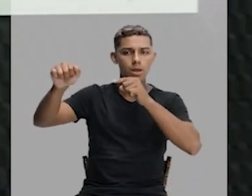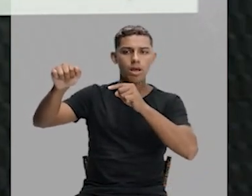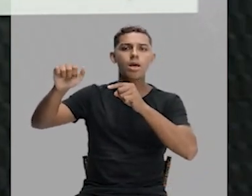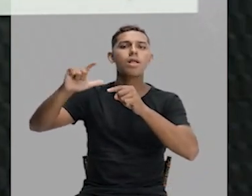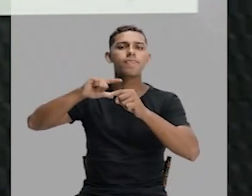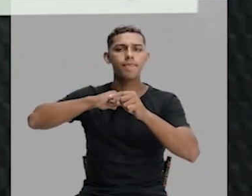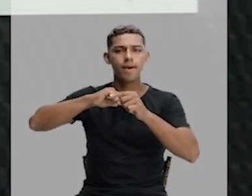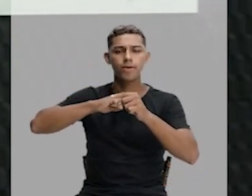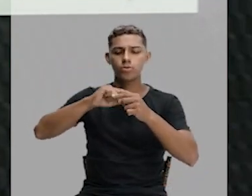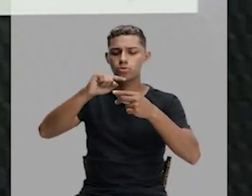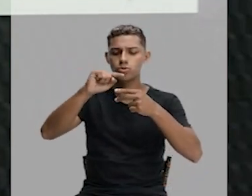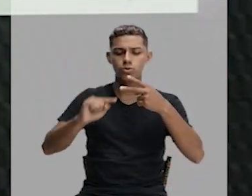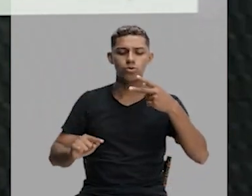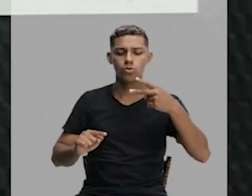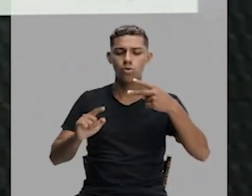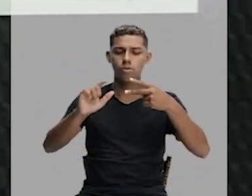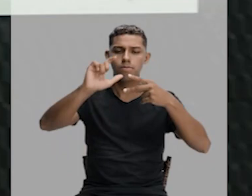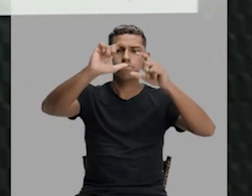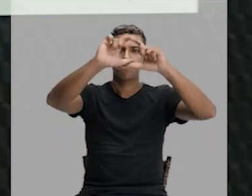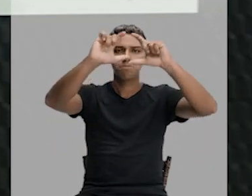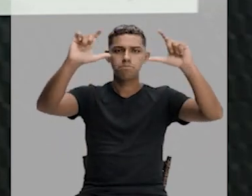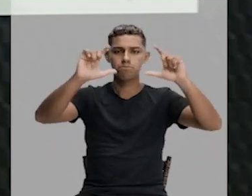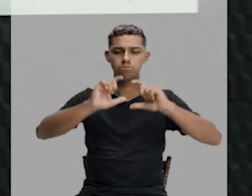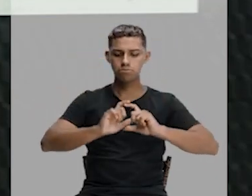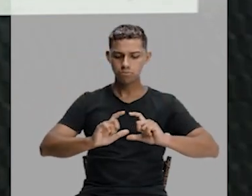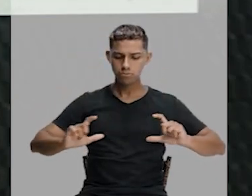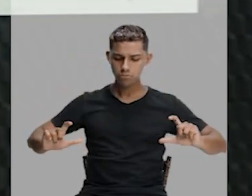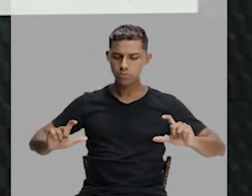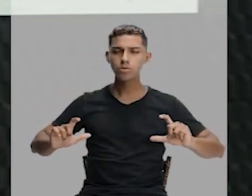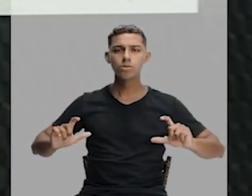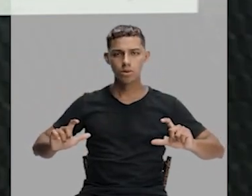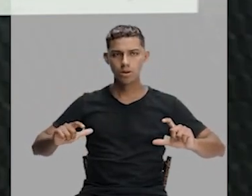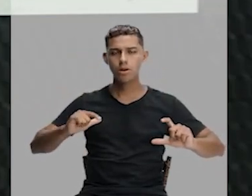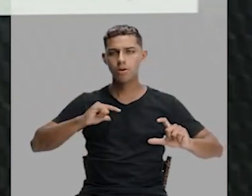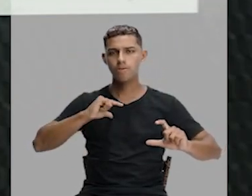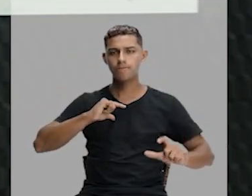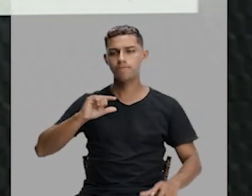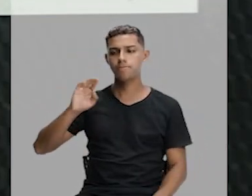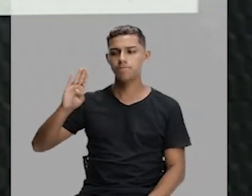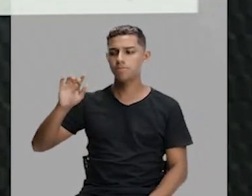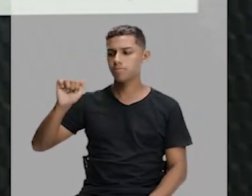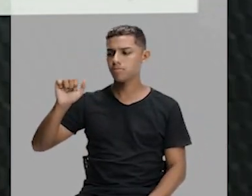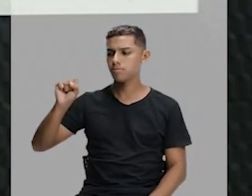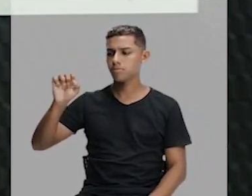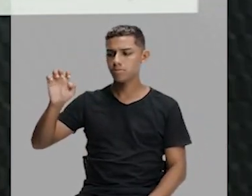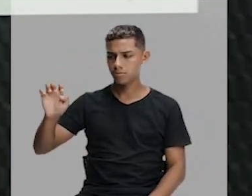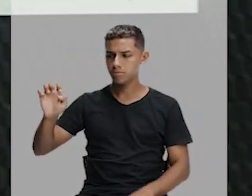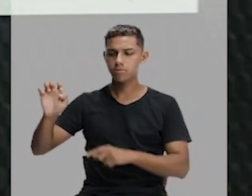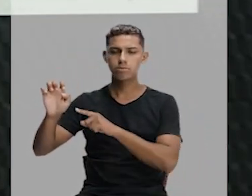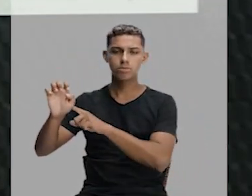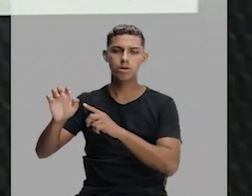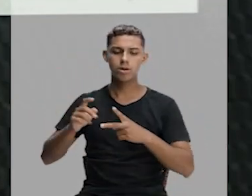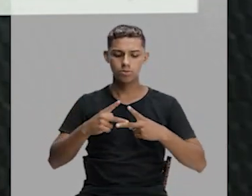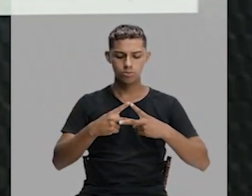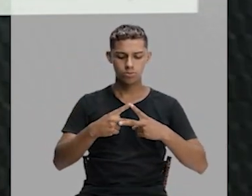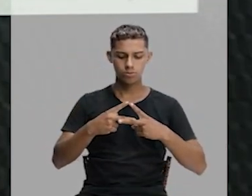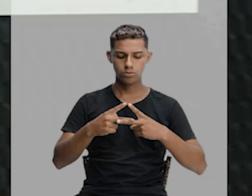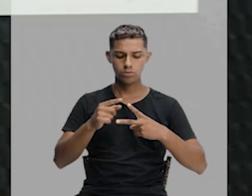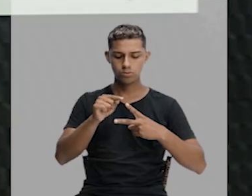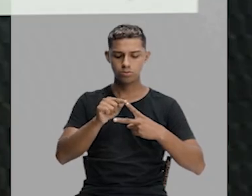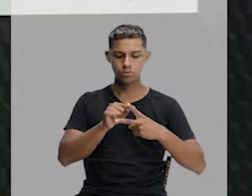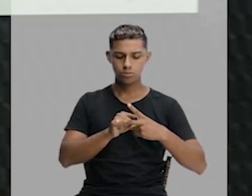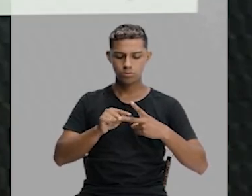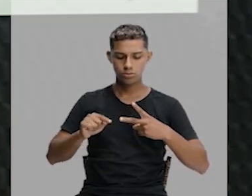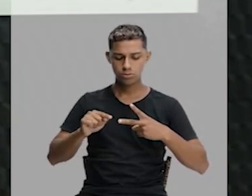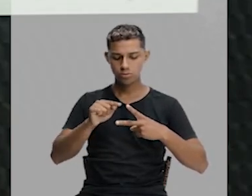duas bases, dois polígonos como base, no caso aqui um triângulo, né? Pode